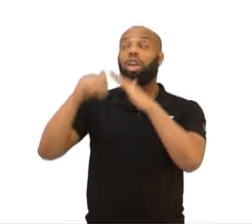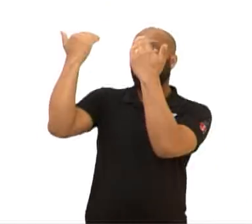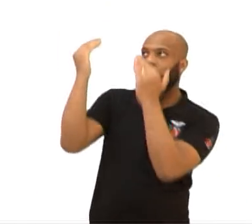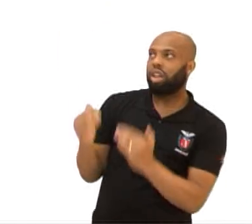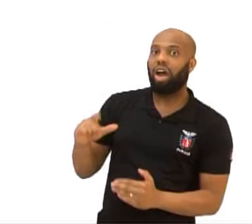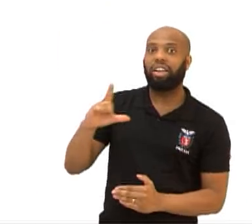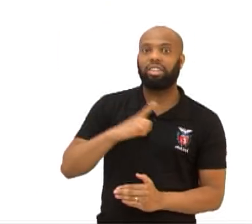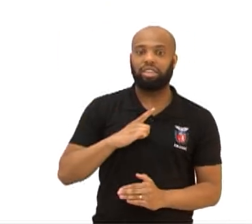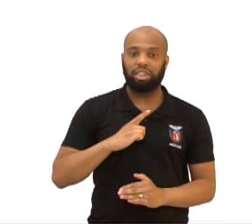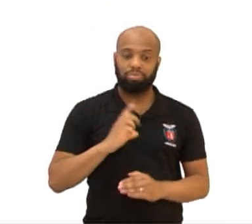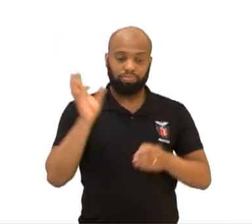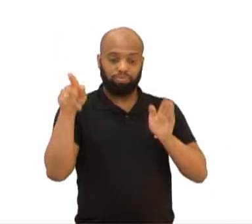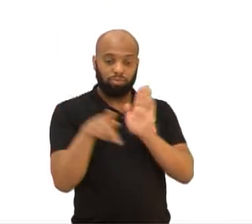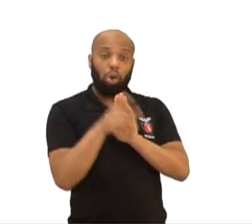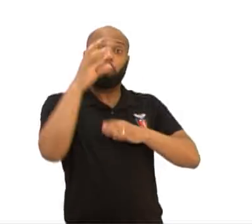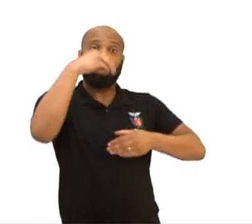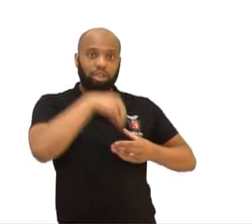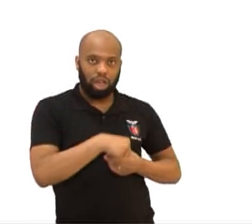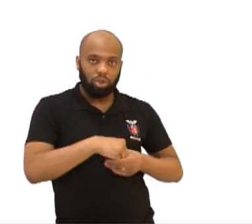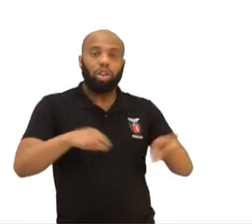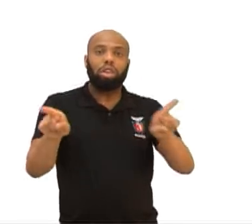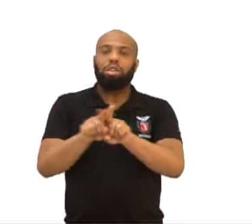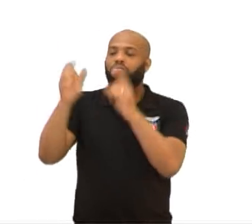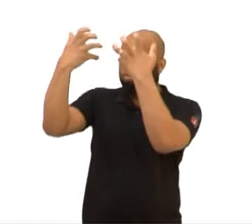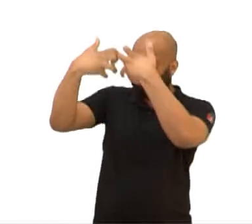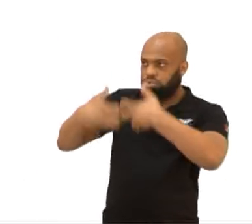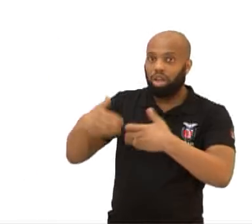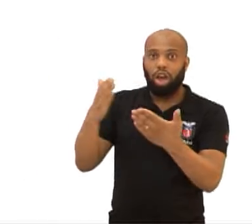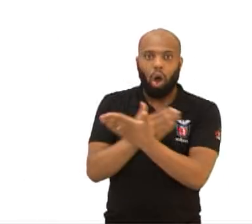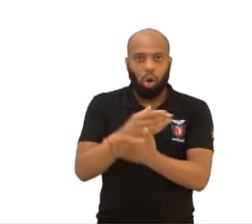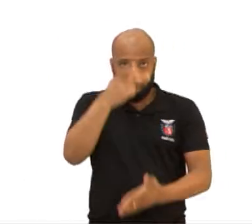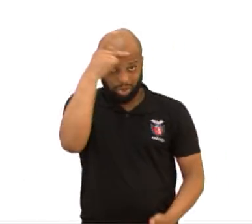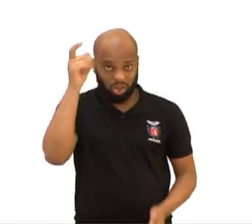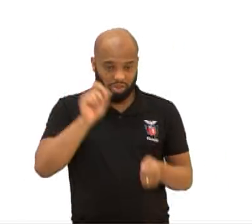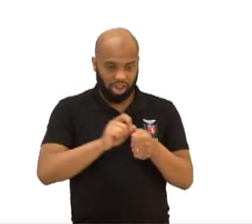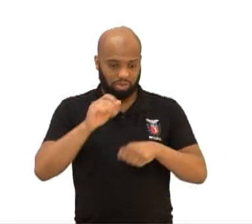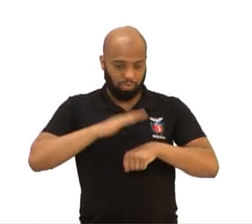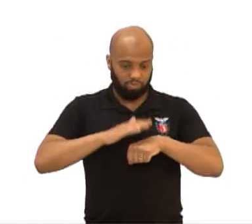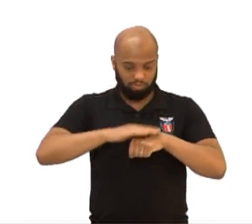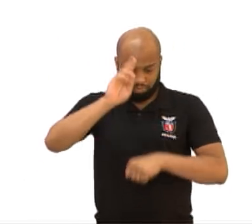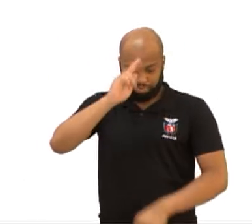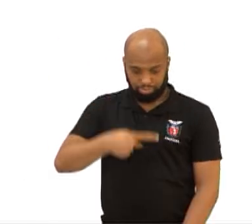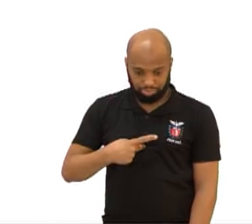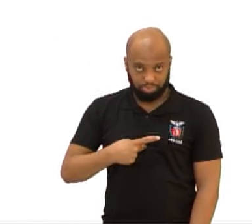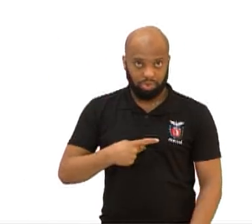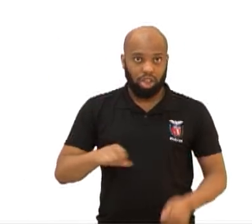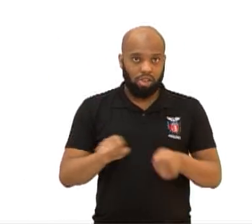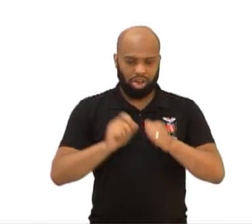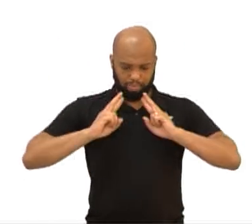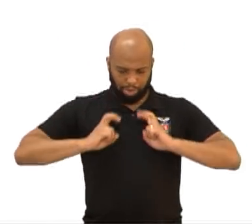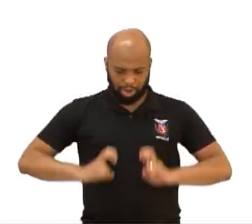análise íntima e reflexiva que alguém faz sobre si mesmo. É um exame profundo